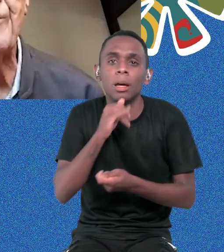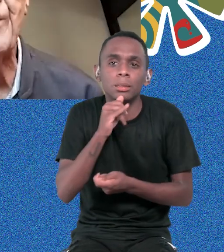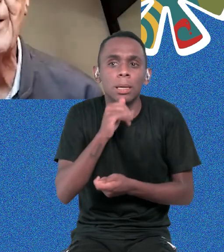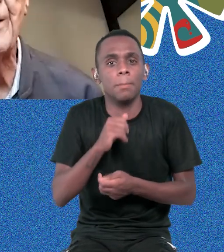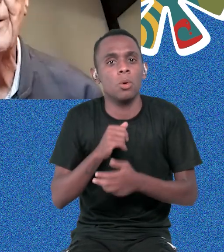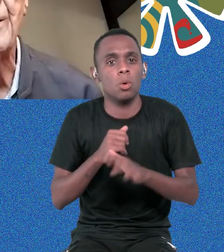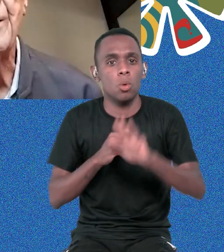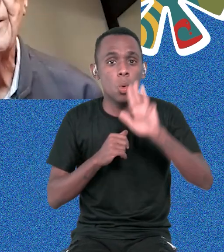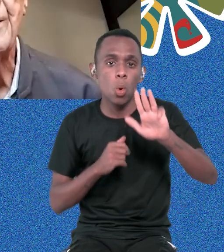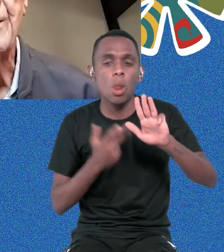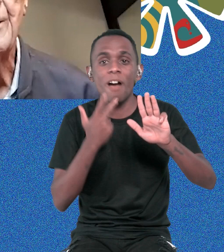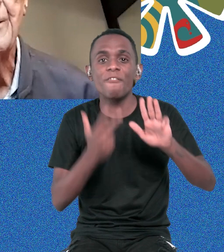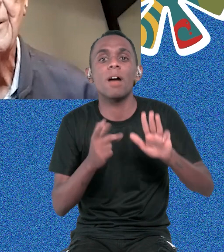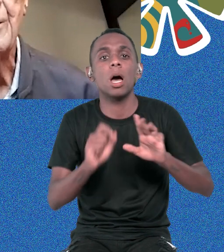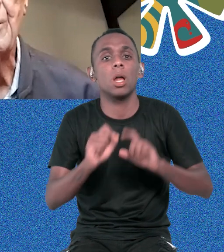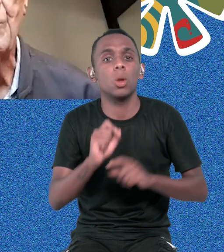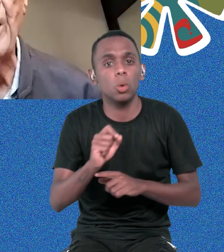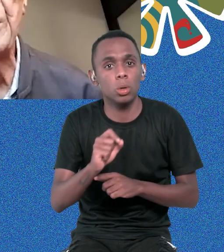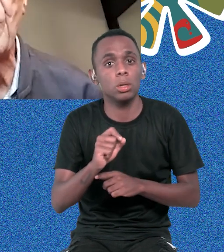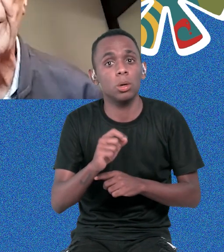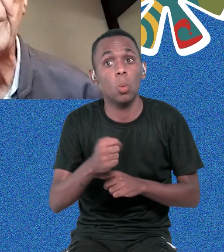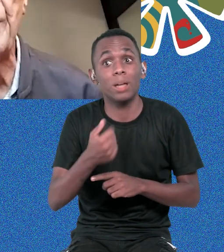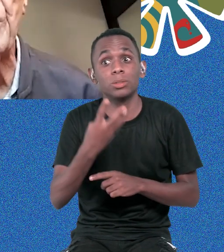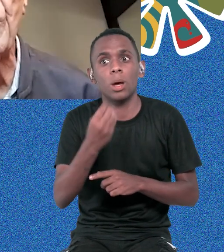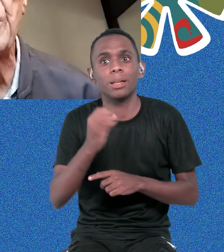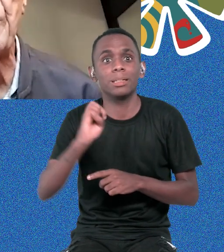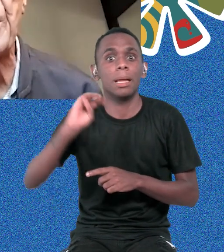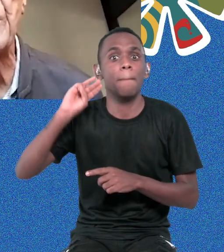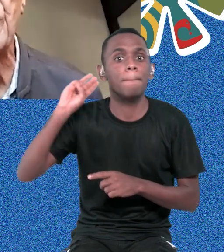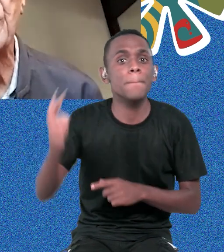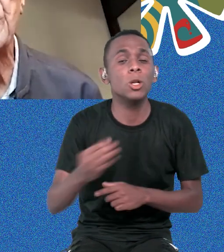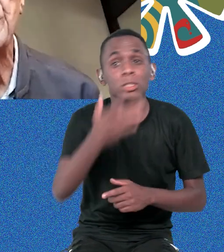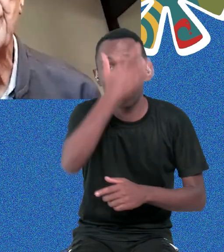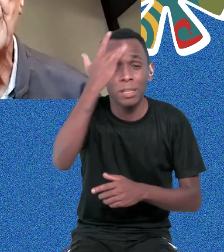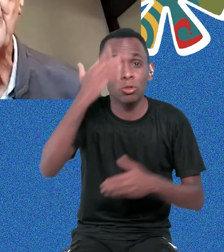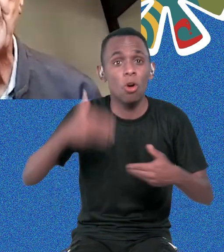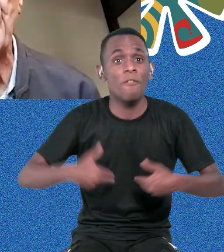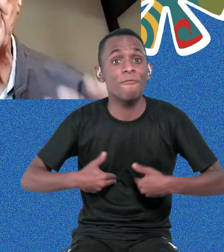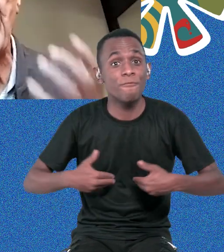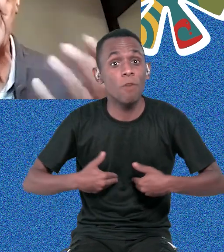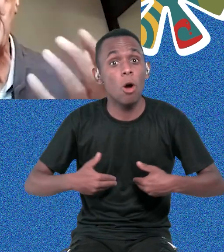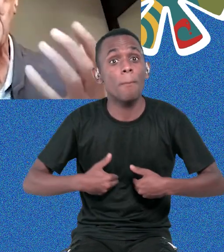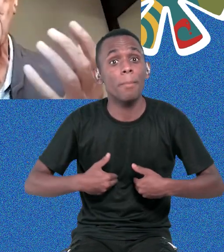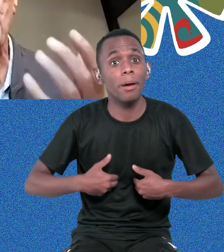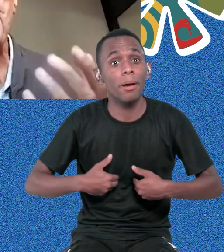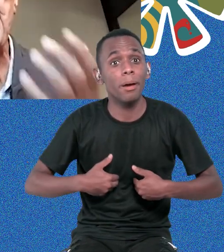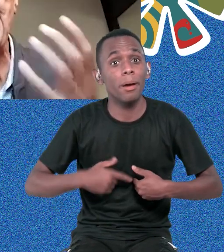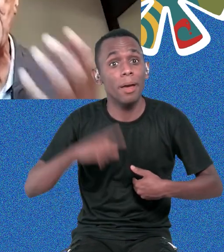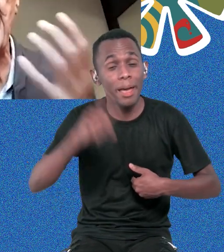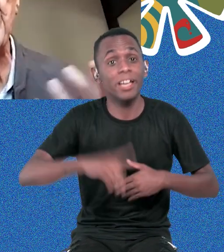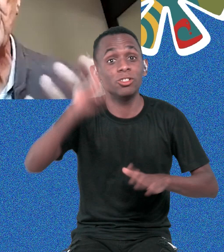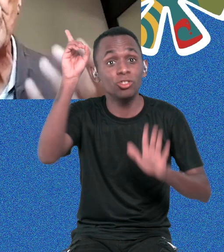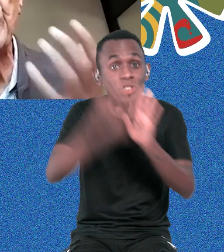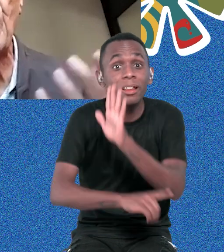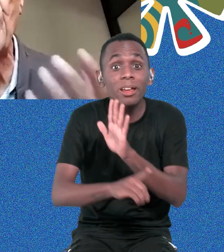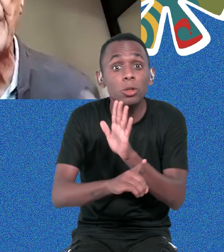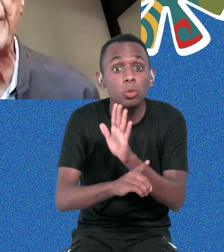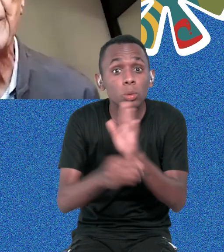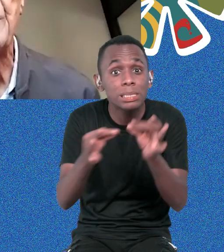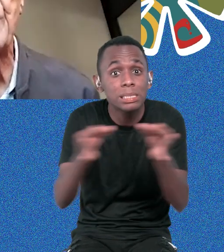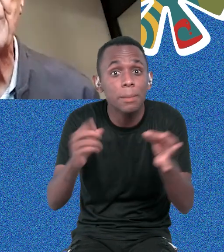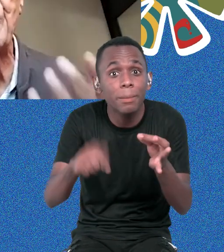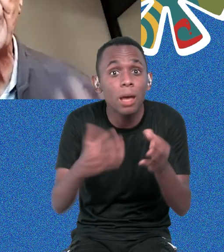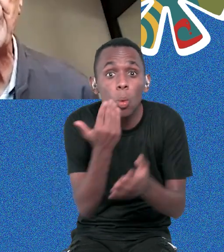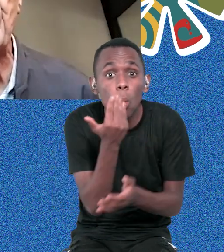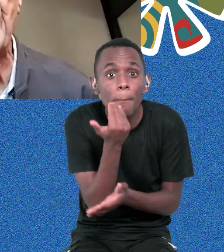Quando Lula fala, quase 40 milhões de famintos. Prioridade, o Estado de Direito, o direito a